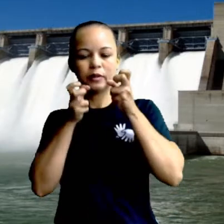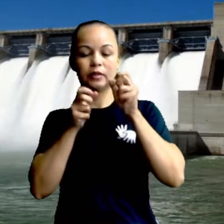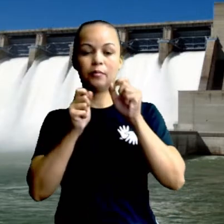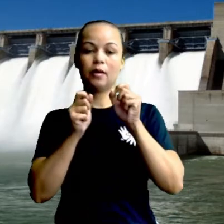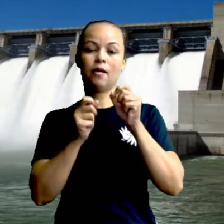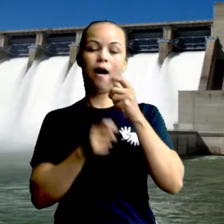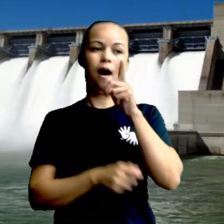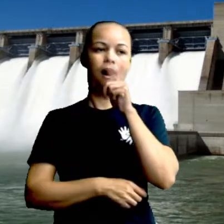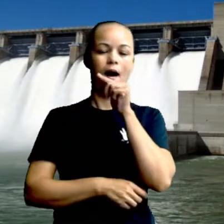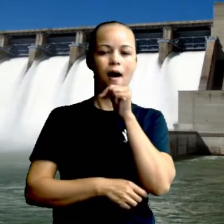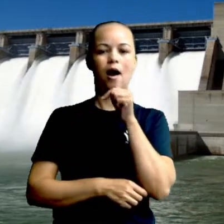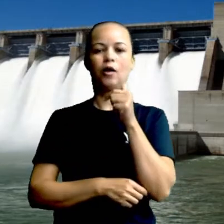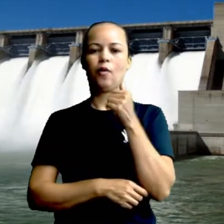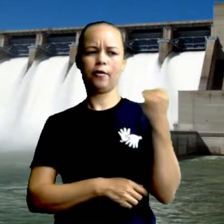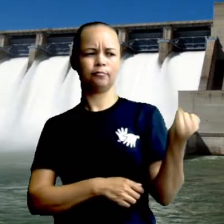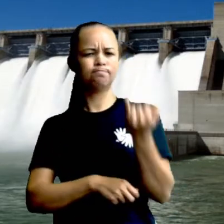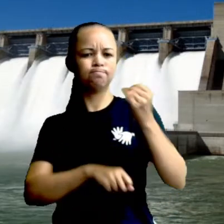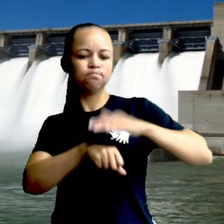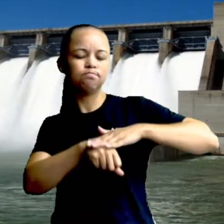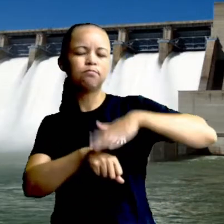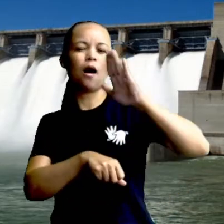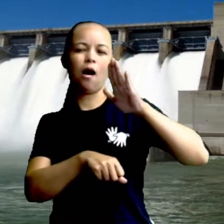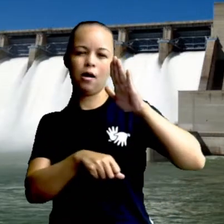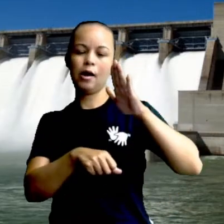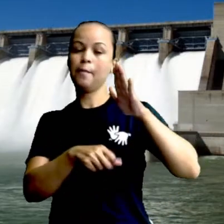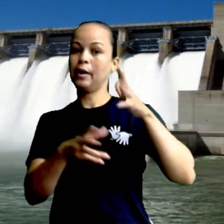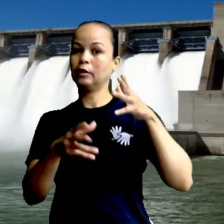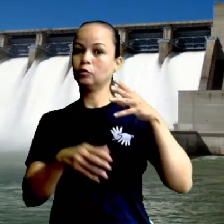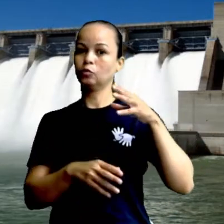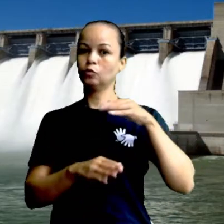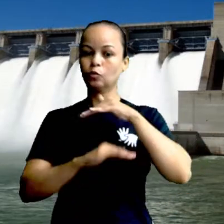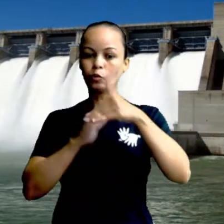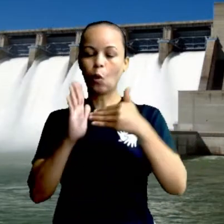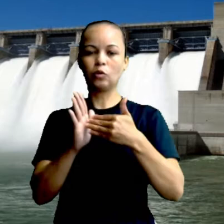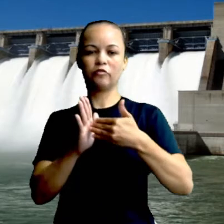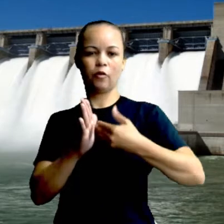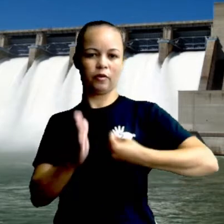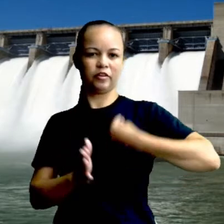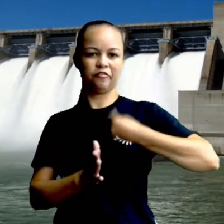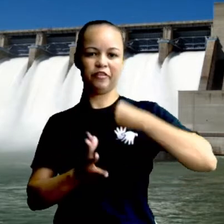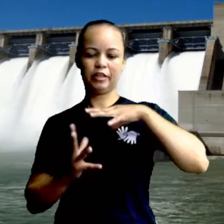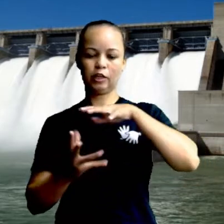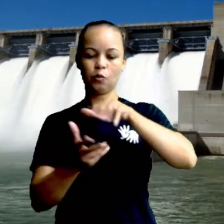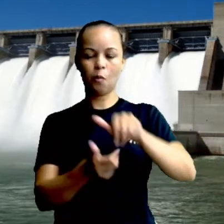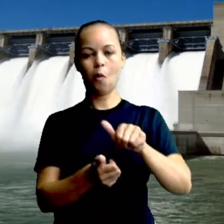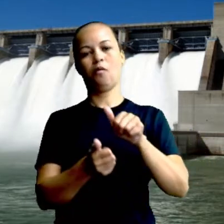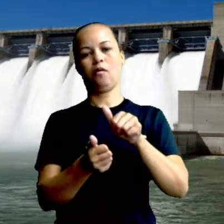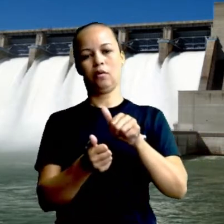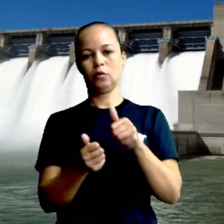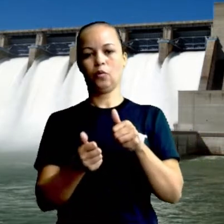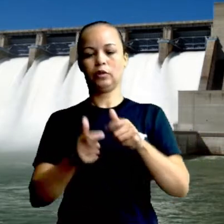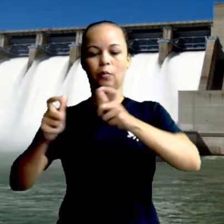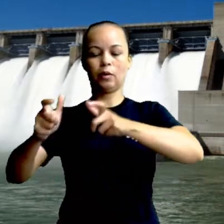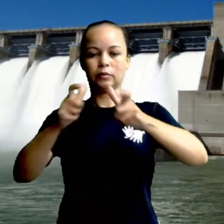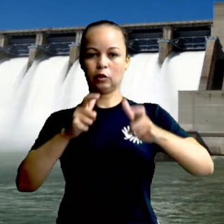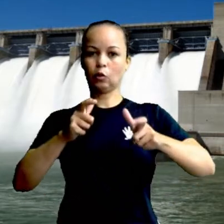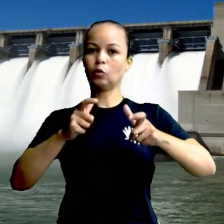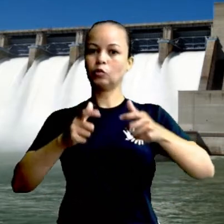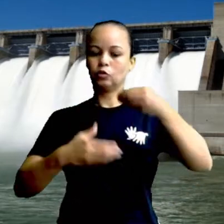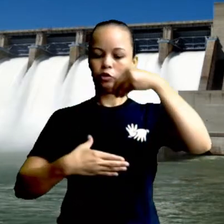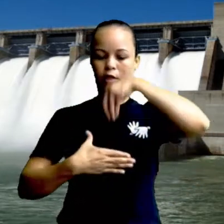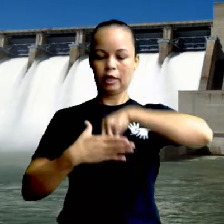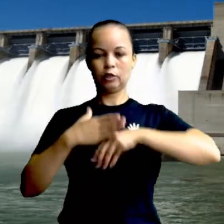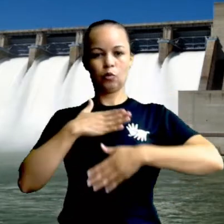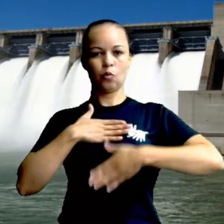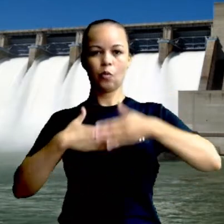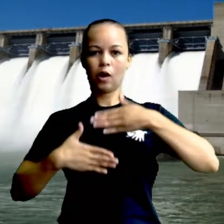dos elementos de maior importância para todas as formas de vida na Terra. Está presente em todos os organismos vivos